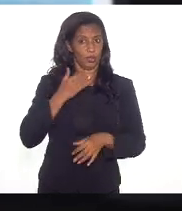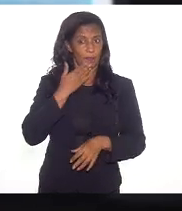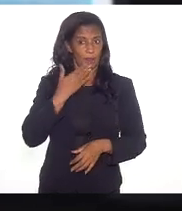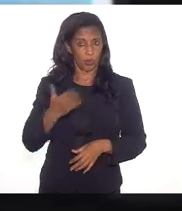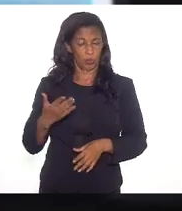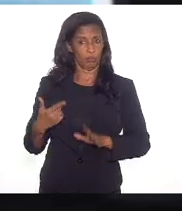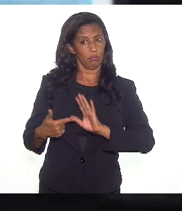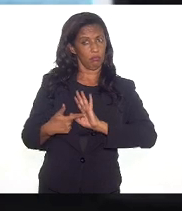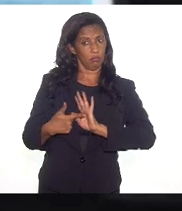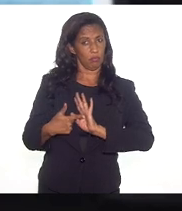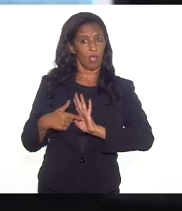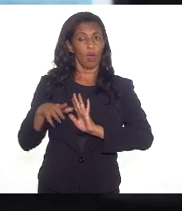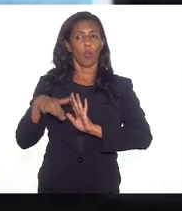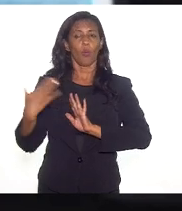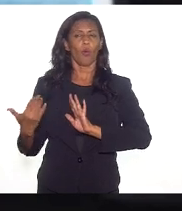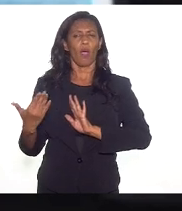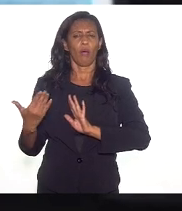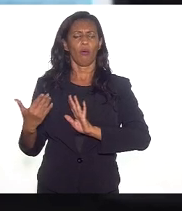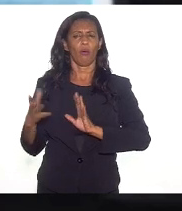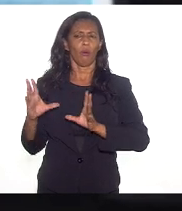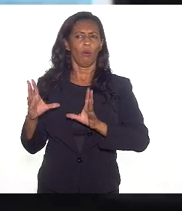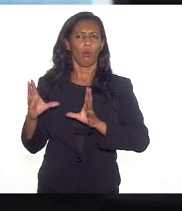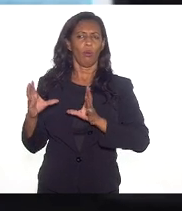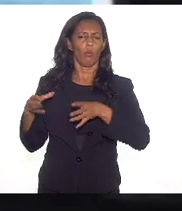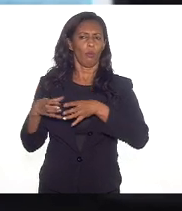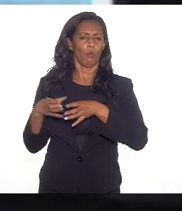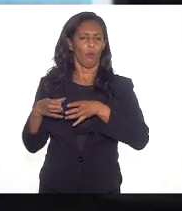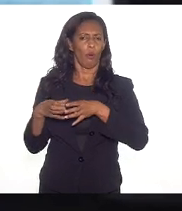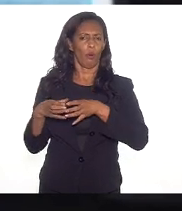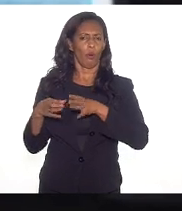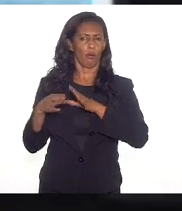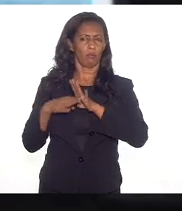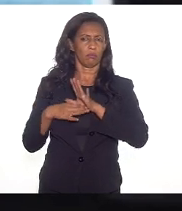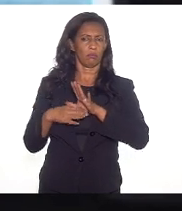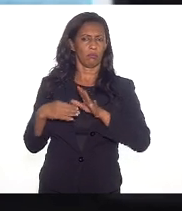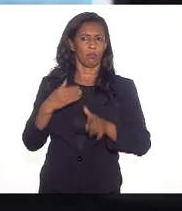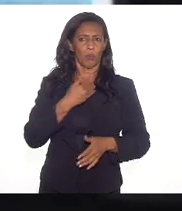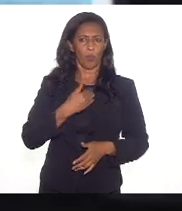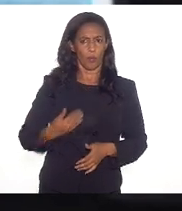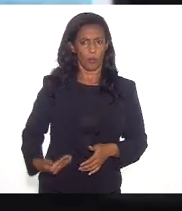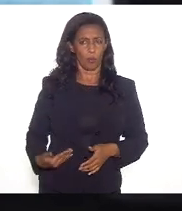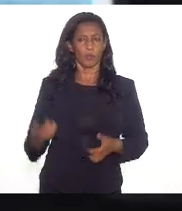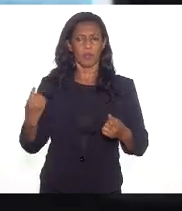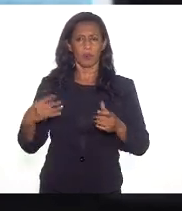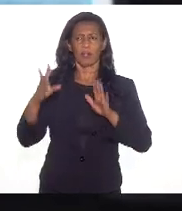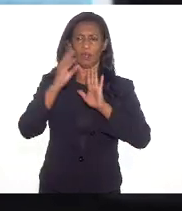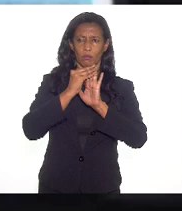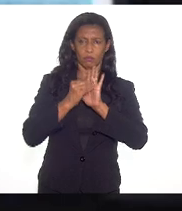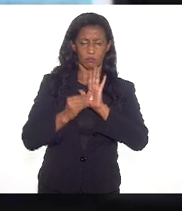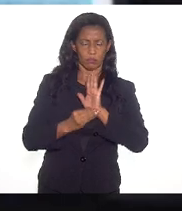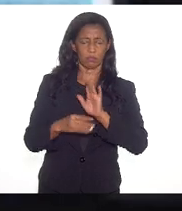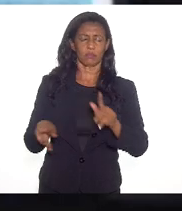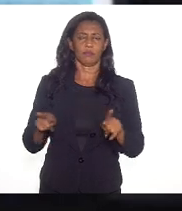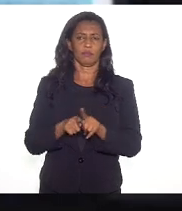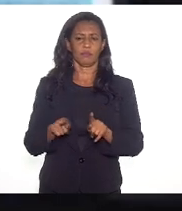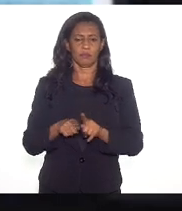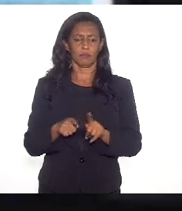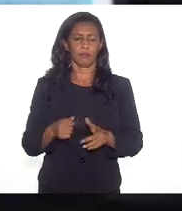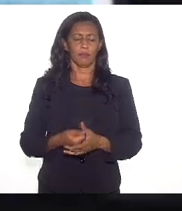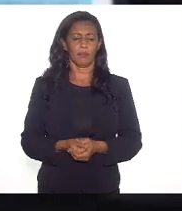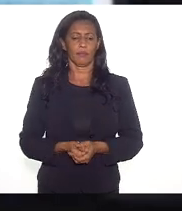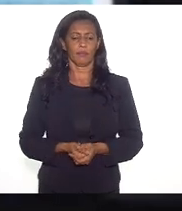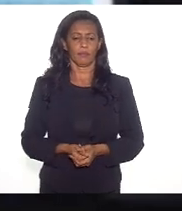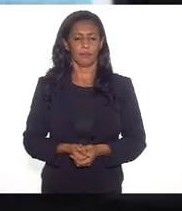seria o órgão público que deveria estar também nesse contexto, a fim que ela intime esse órgão